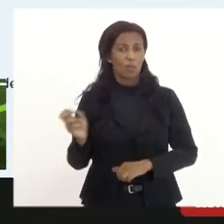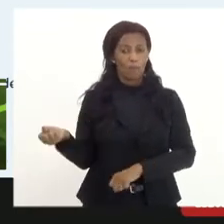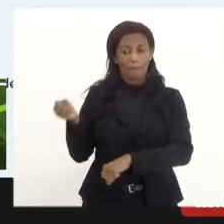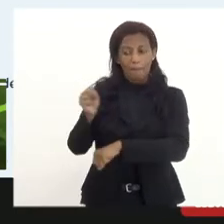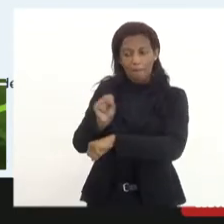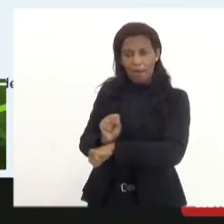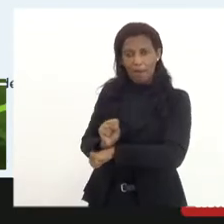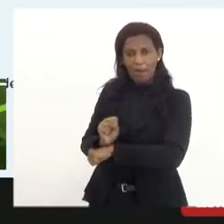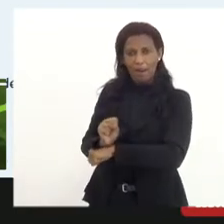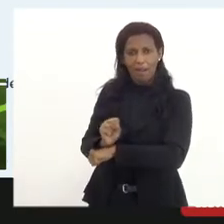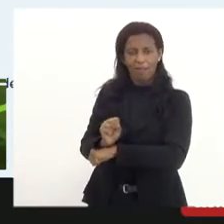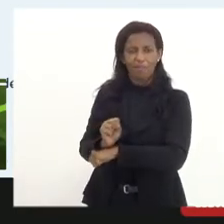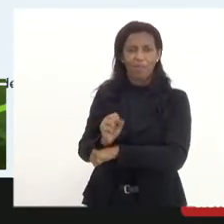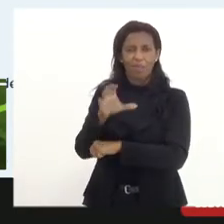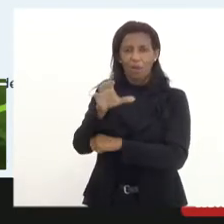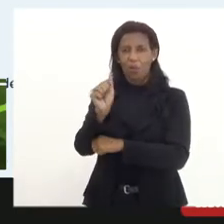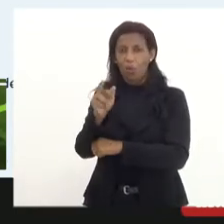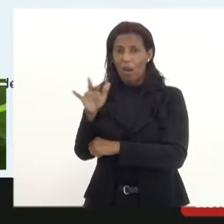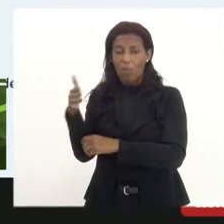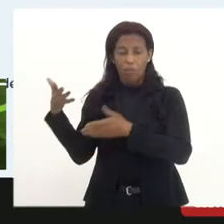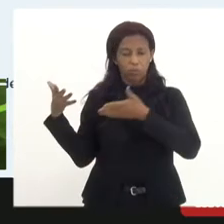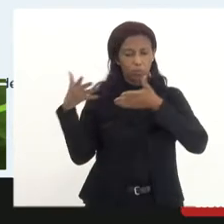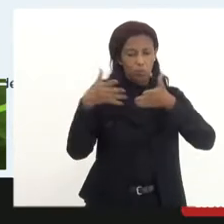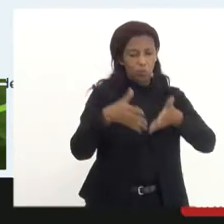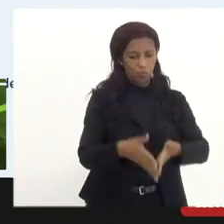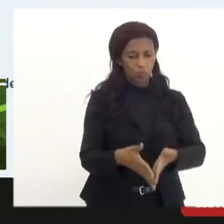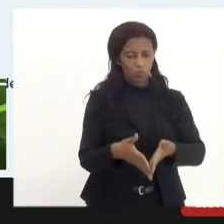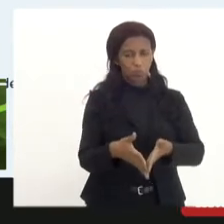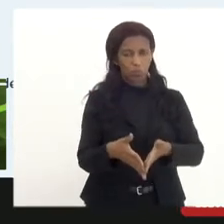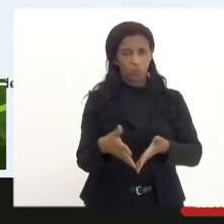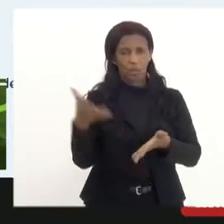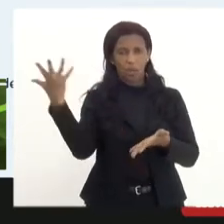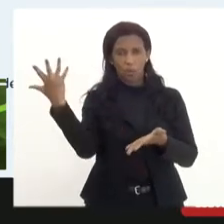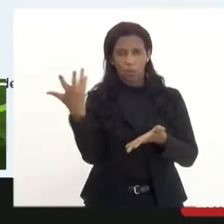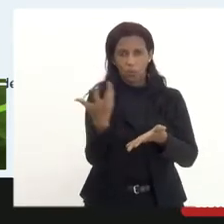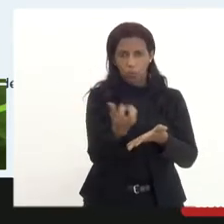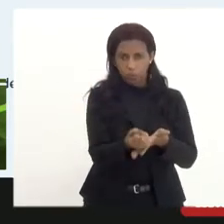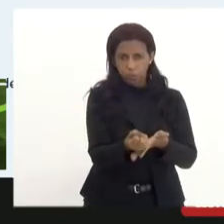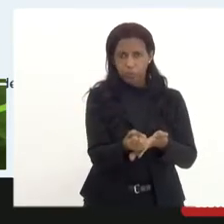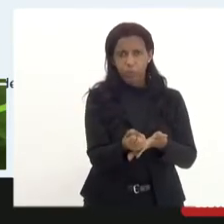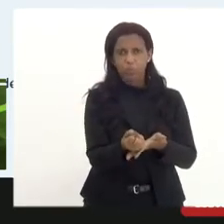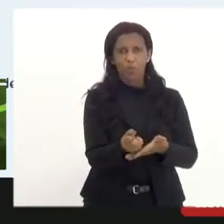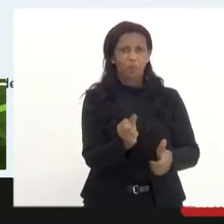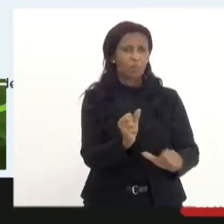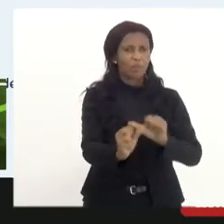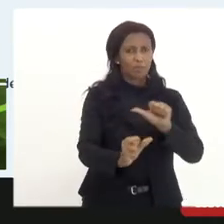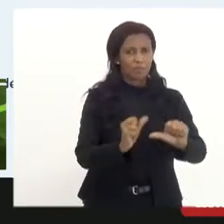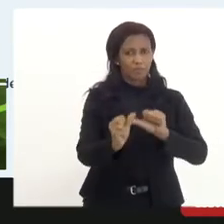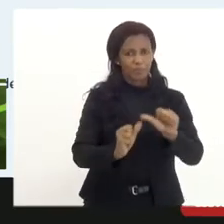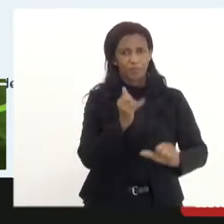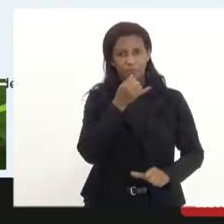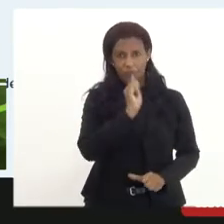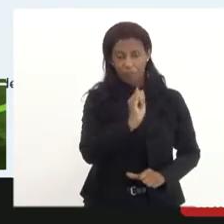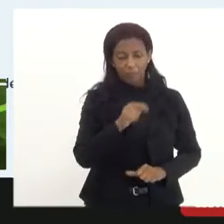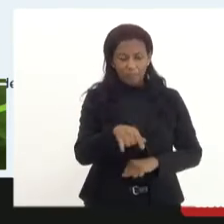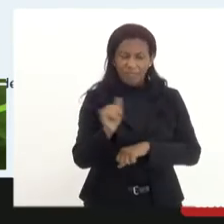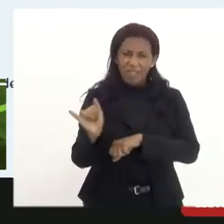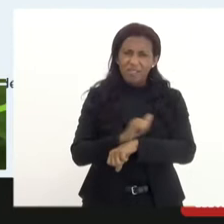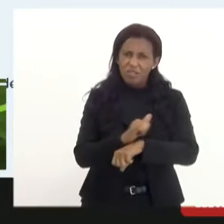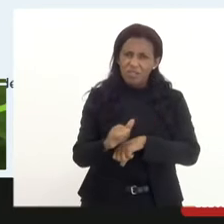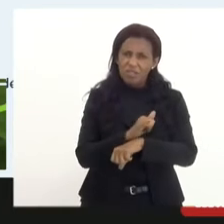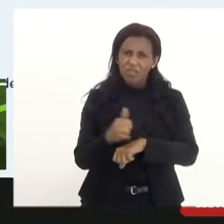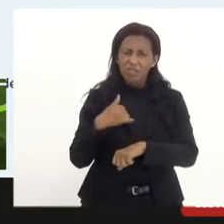emissões e offsetar as emissões de carbono do nosso portfólio. Bem, essa estratégia que eu